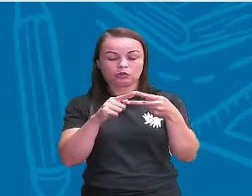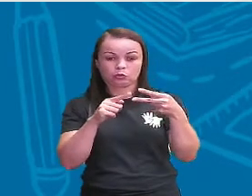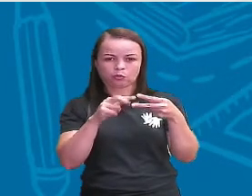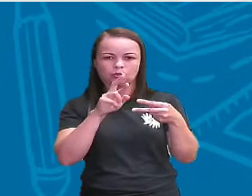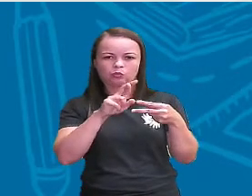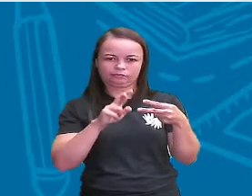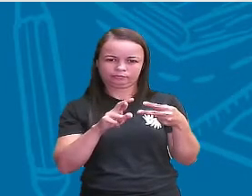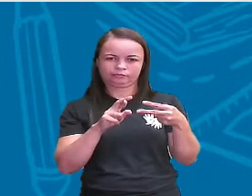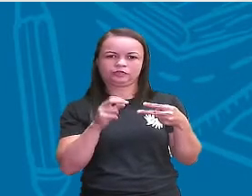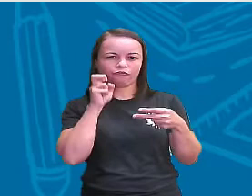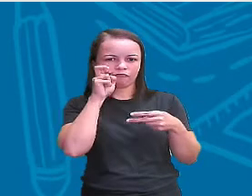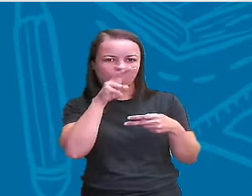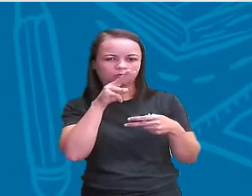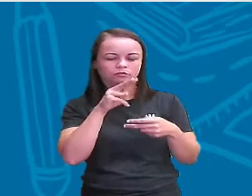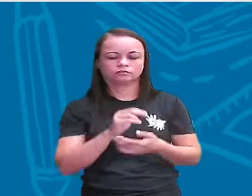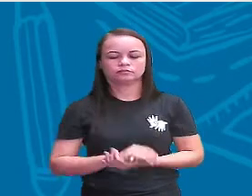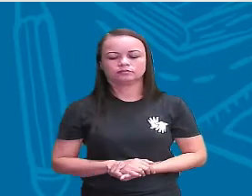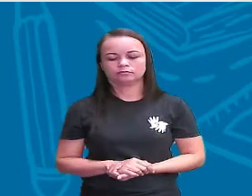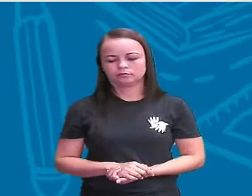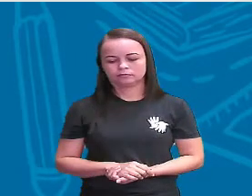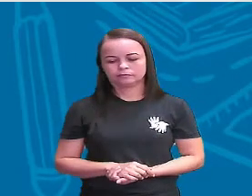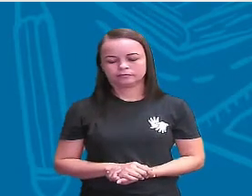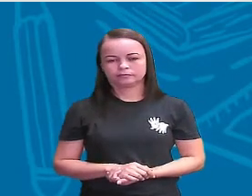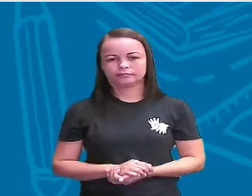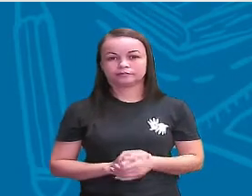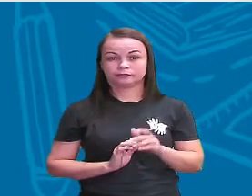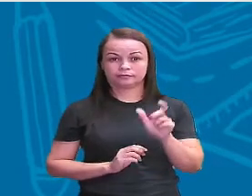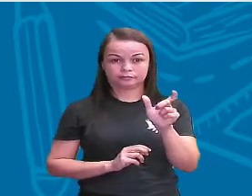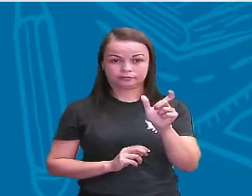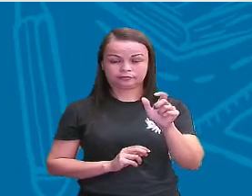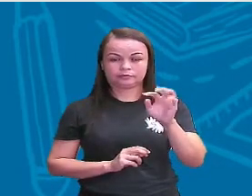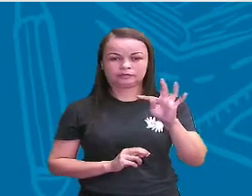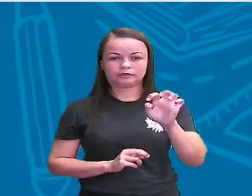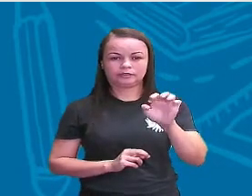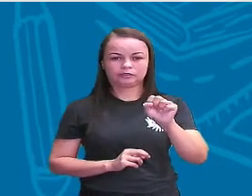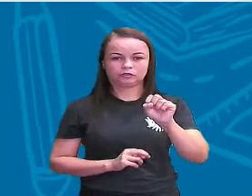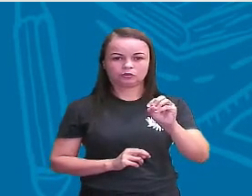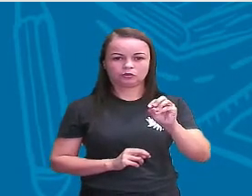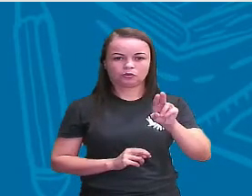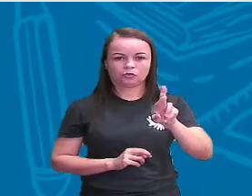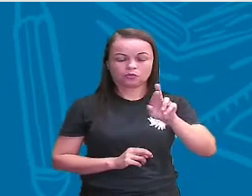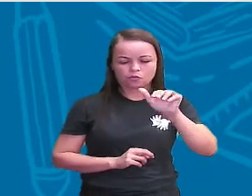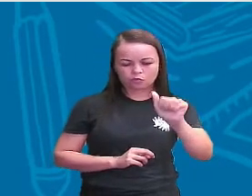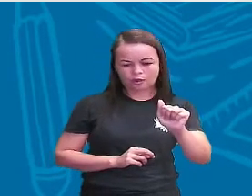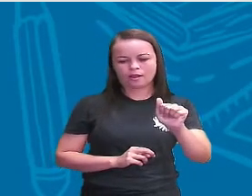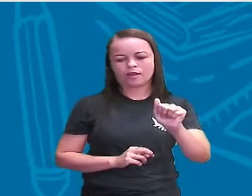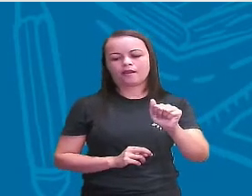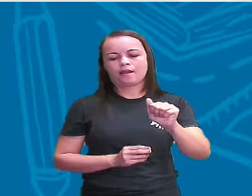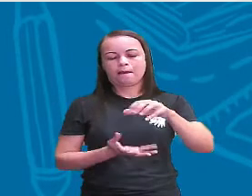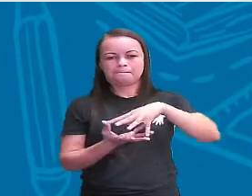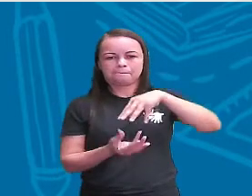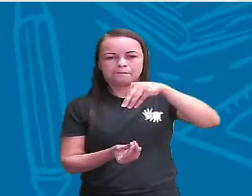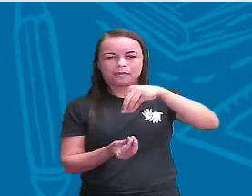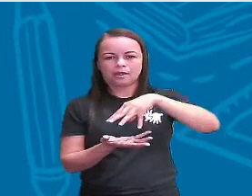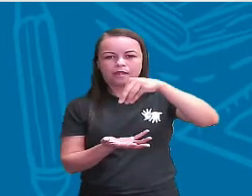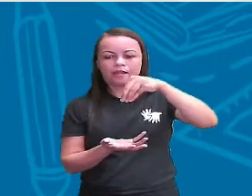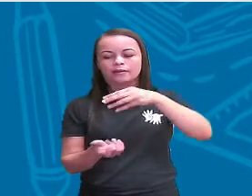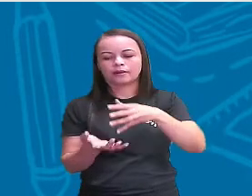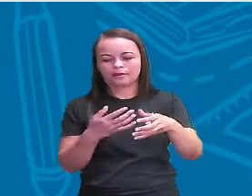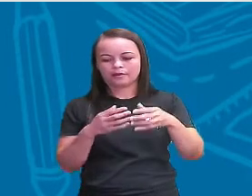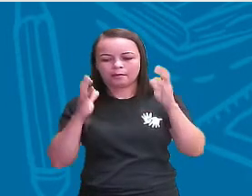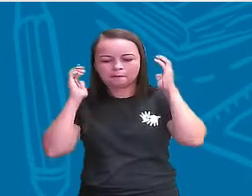R's para ter o som forte. Já na palavra tesoura, pera e peruca,